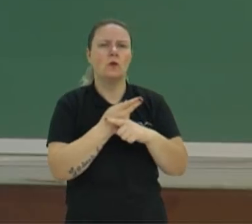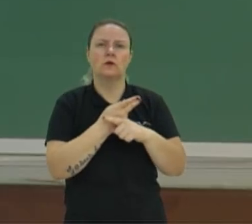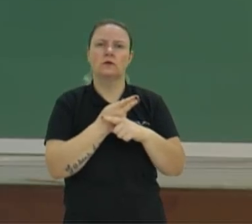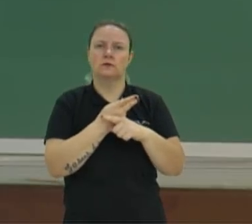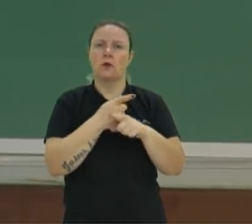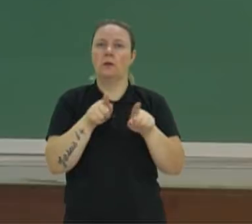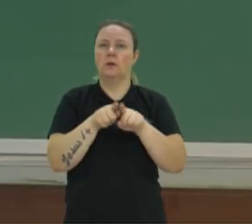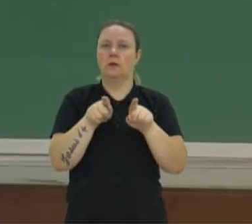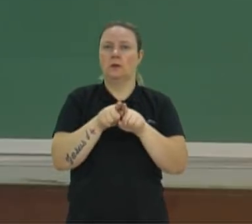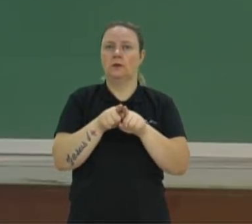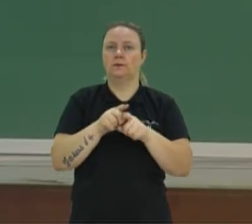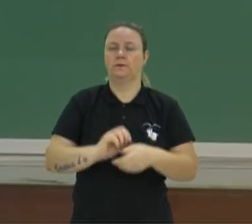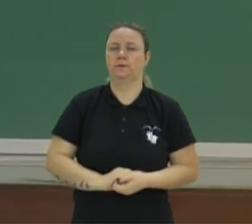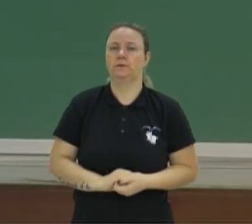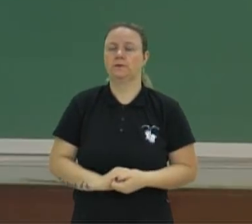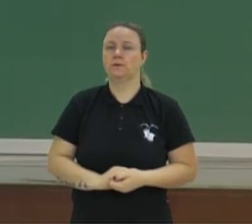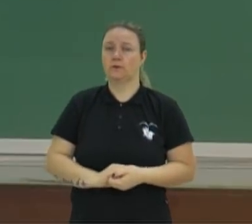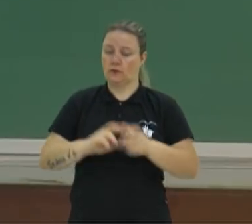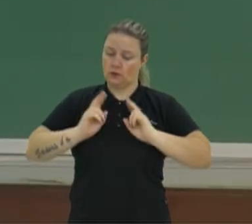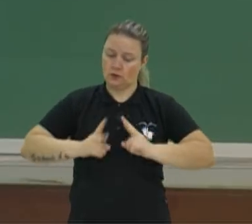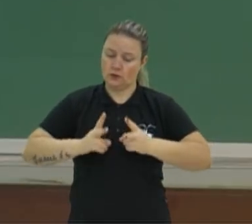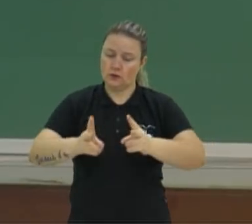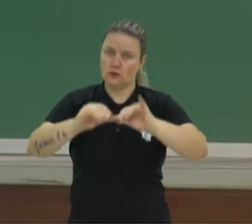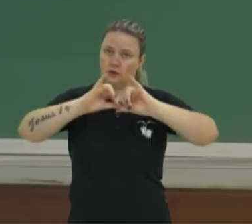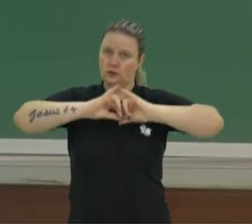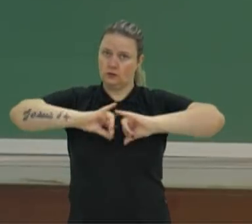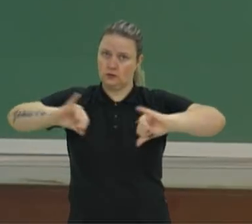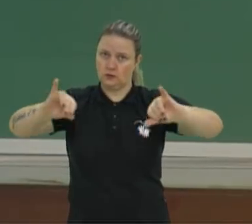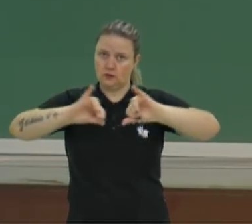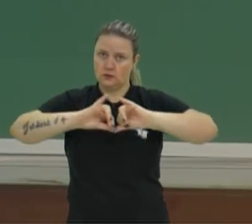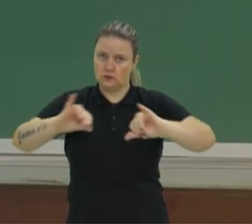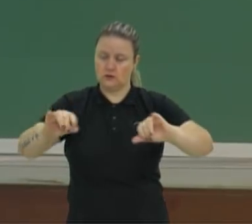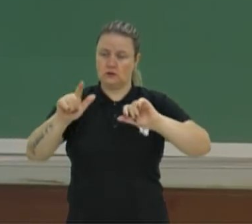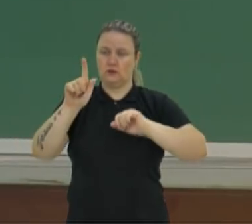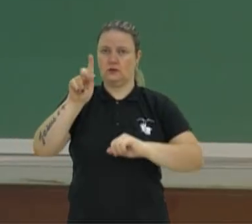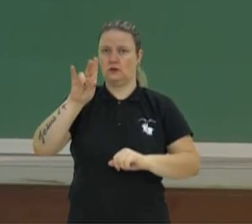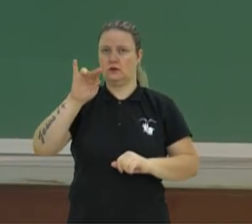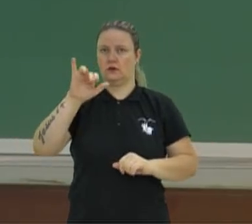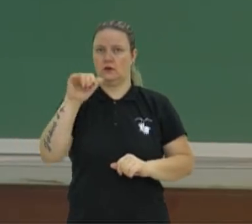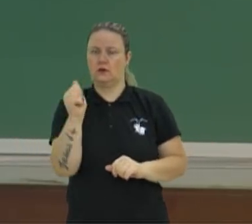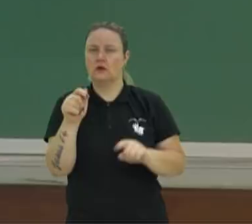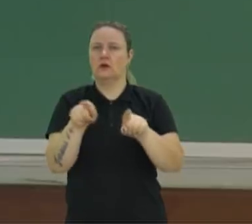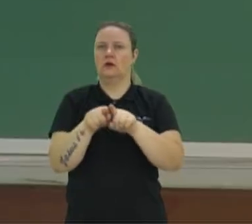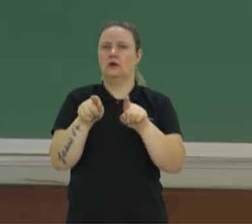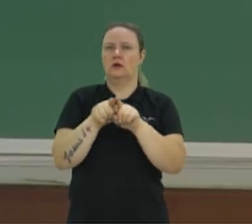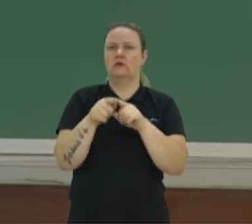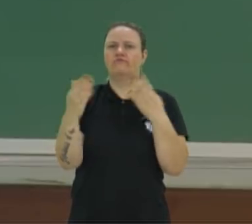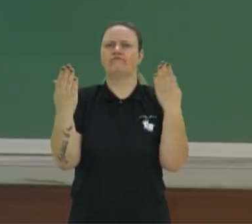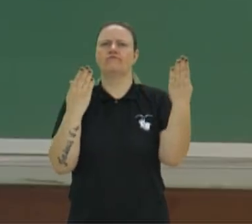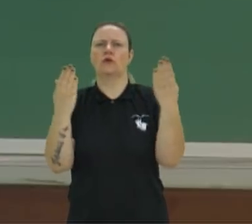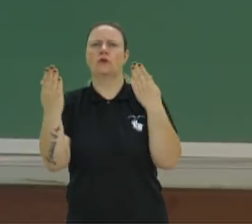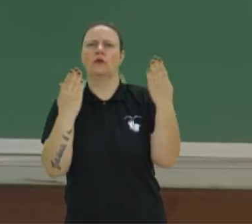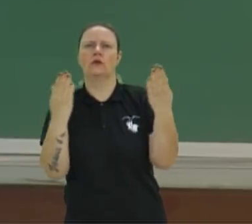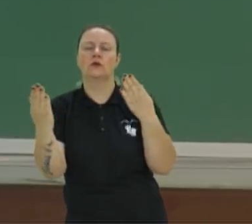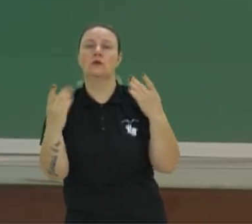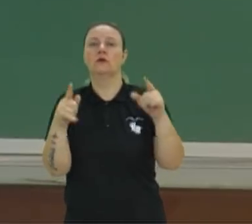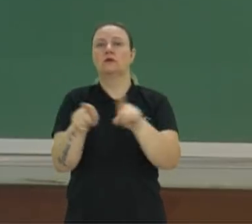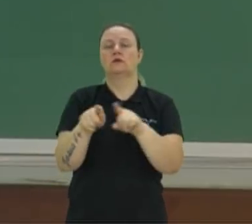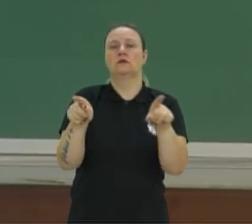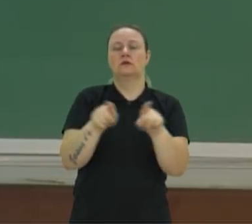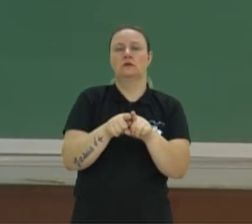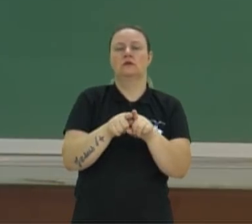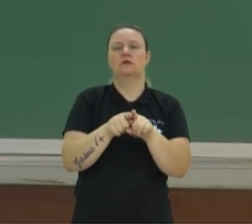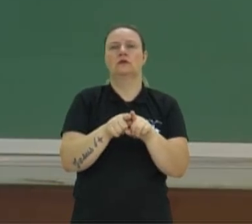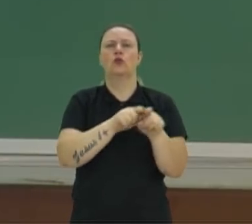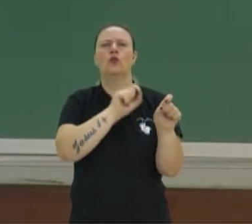já mencionei, continuamos trabalhando com notícia e guia, comparando a notícia e o guia, que abordam